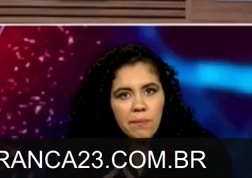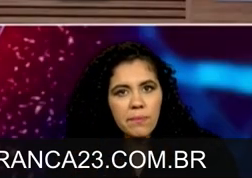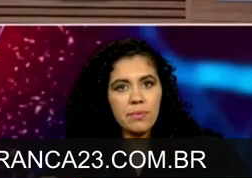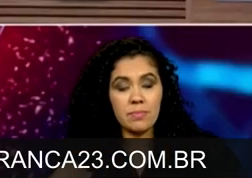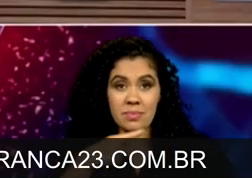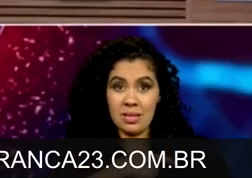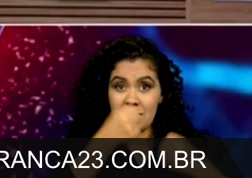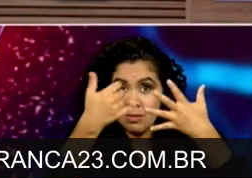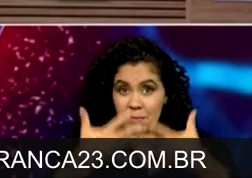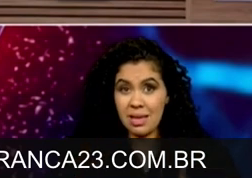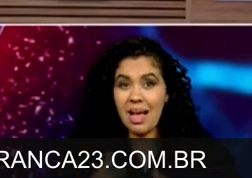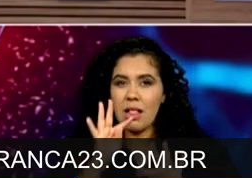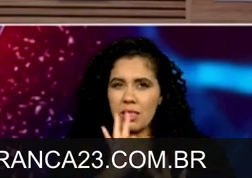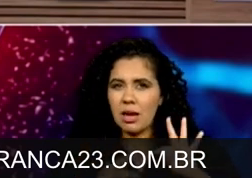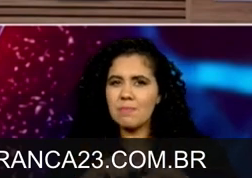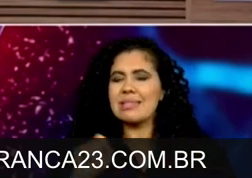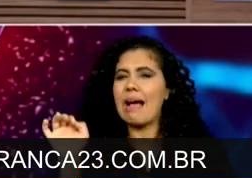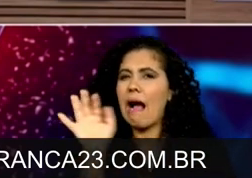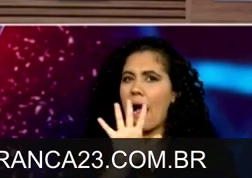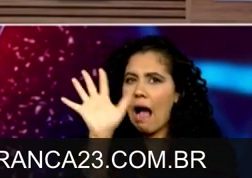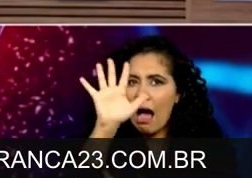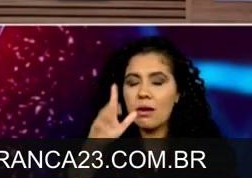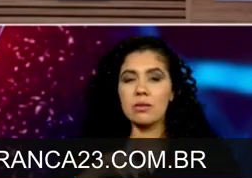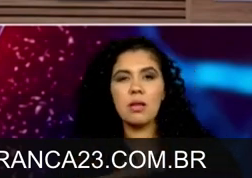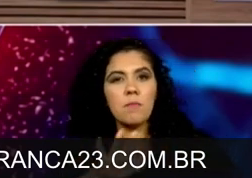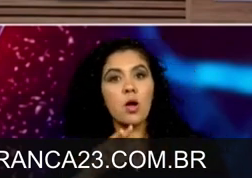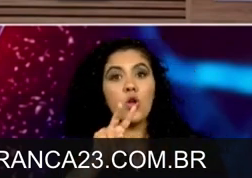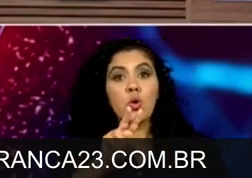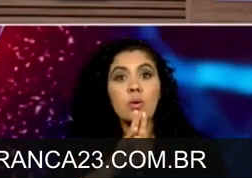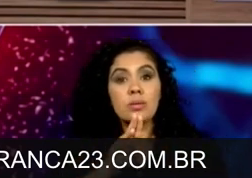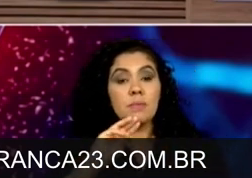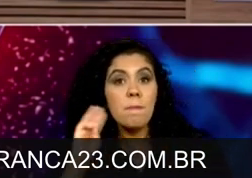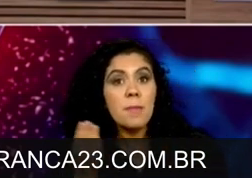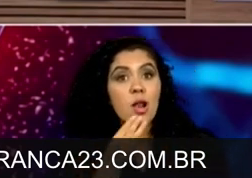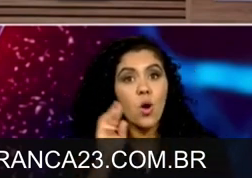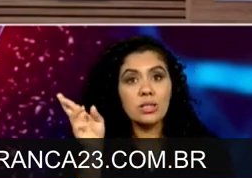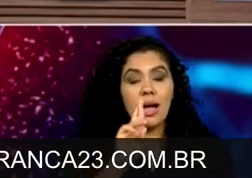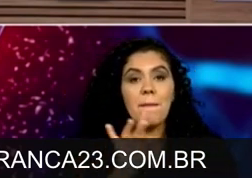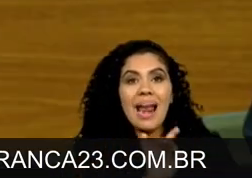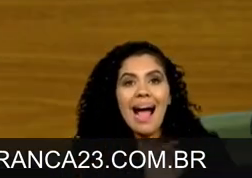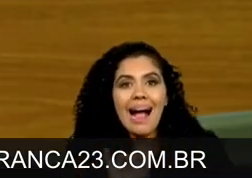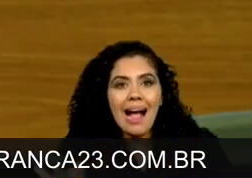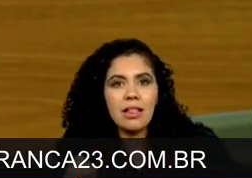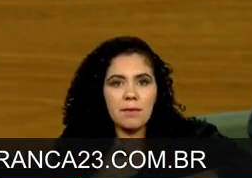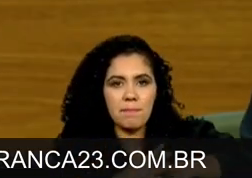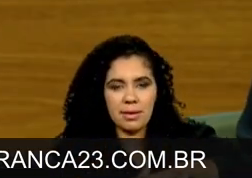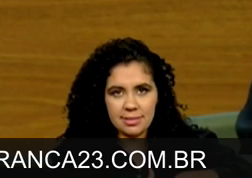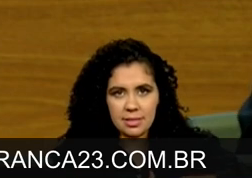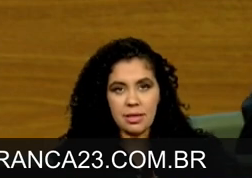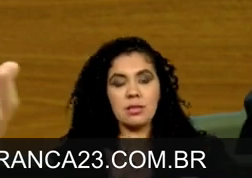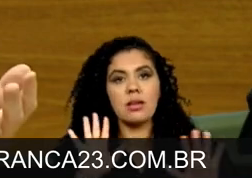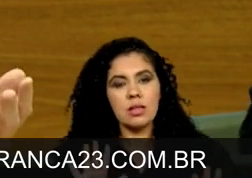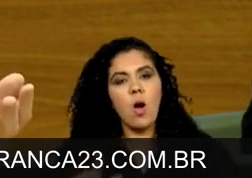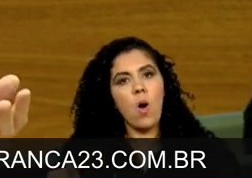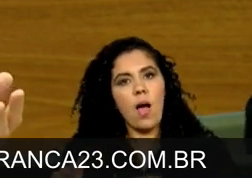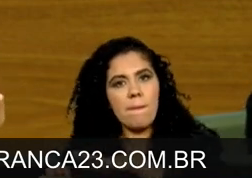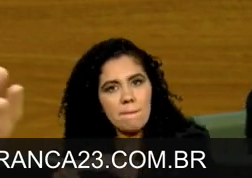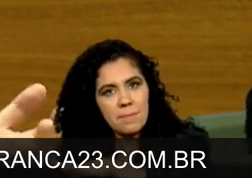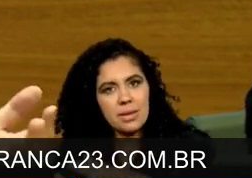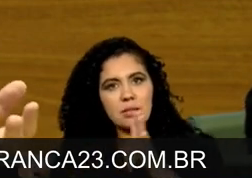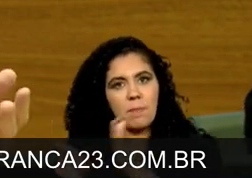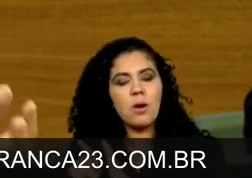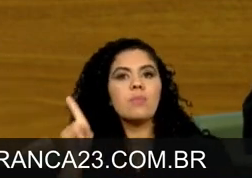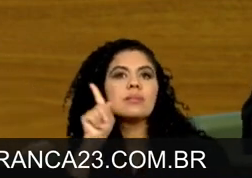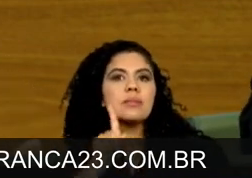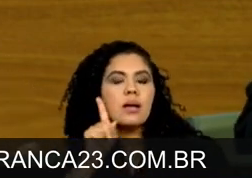tratamento caro e só o produto custa cerca de R$2 milhões para cada paciente na rede privada. A negociação com uma empresa dos Estados